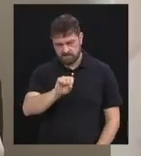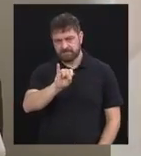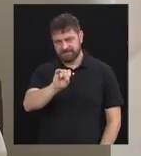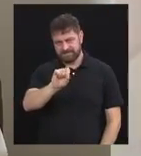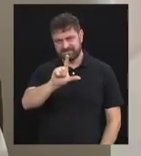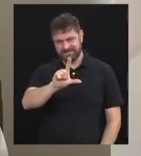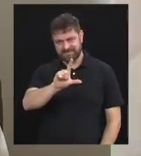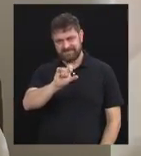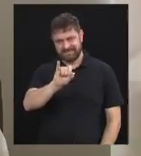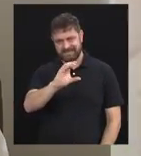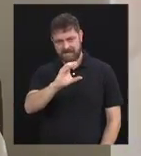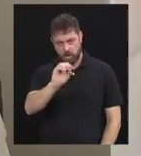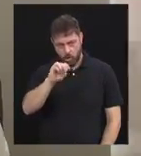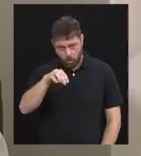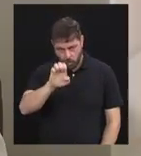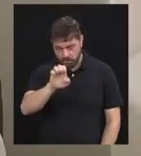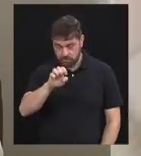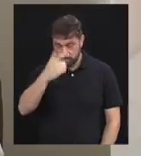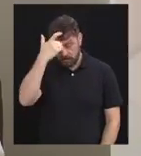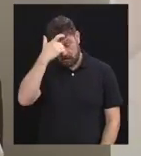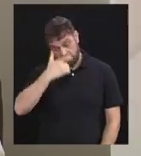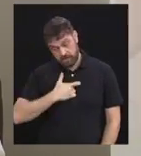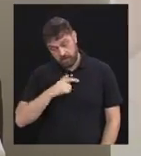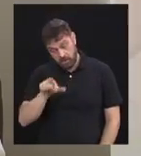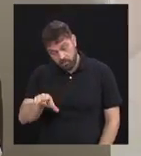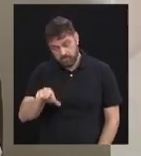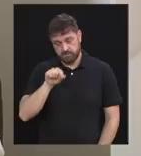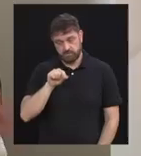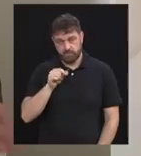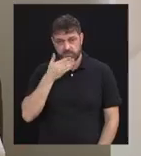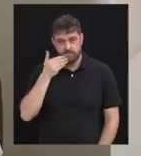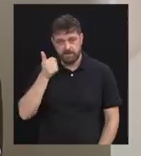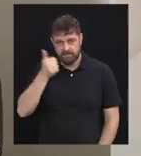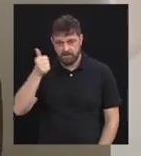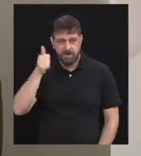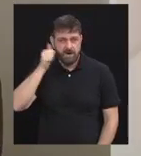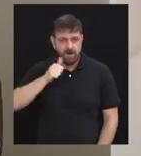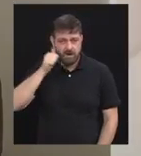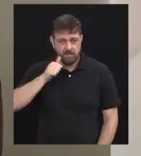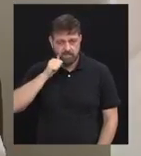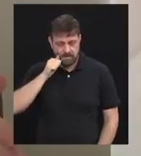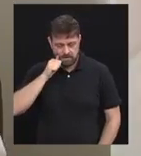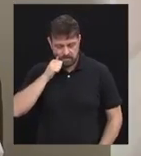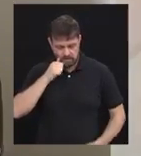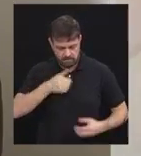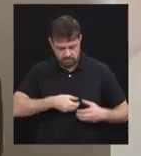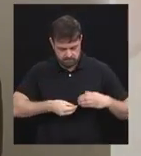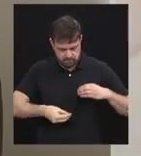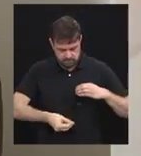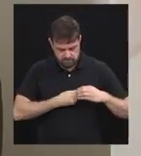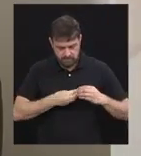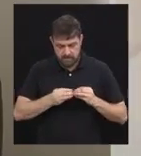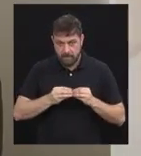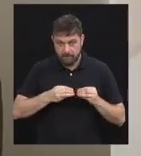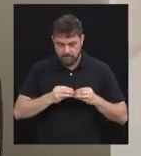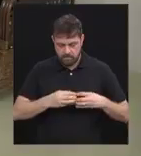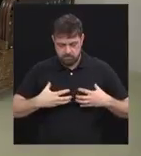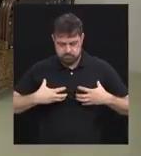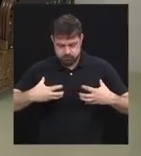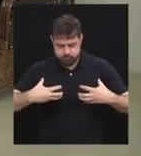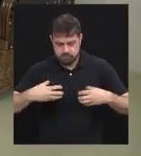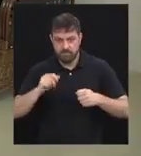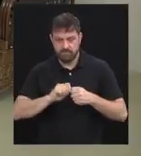Porém, eu tenho preferência nas mulheres que têm prótese fazer ressonância